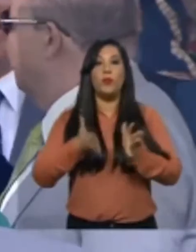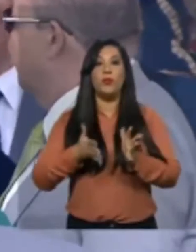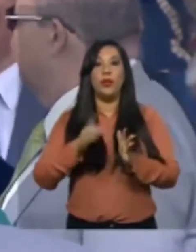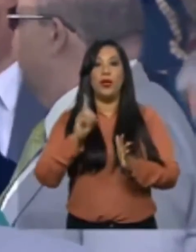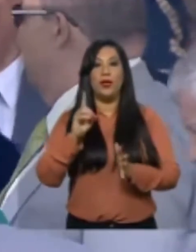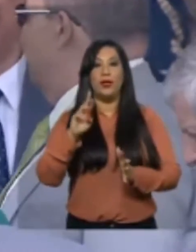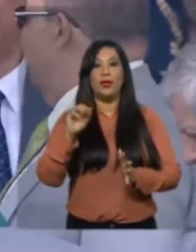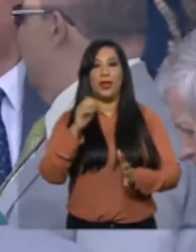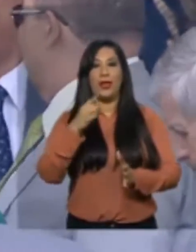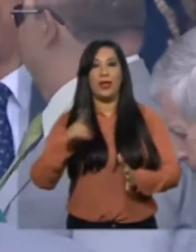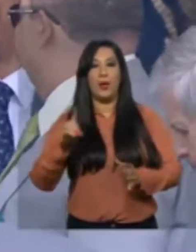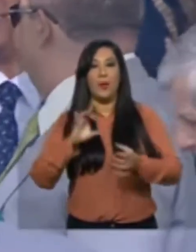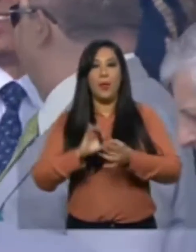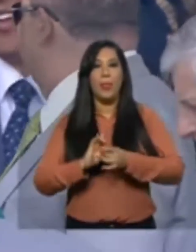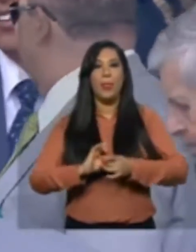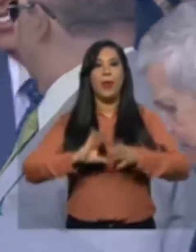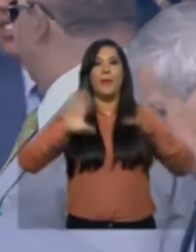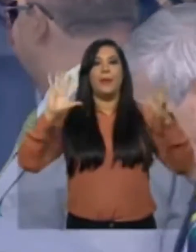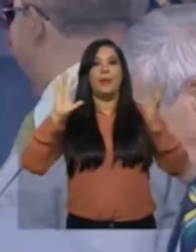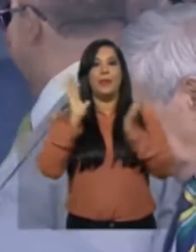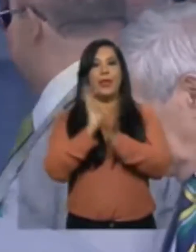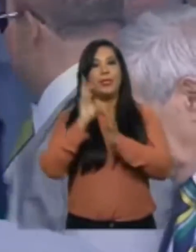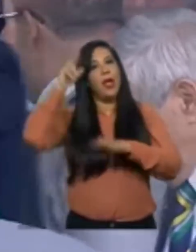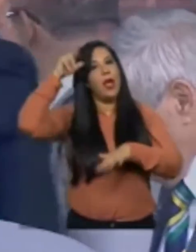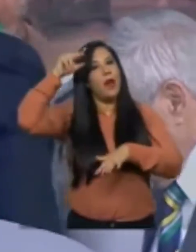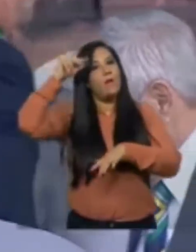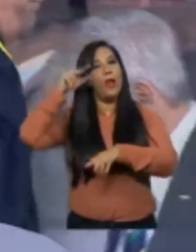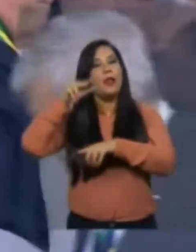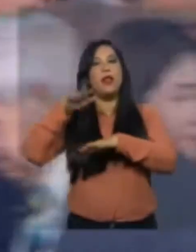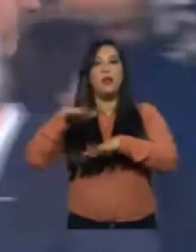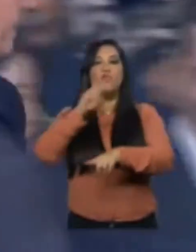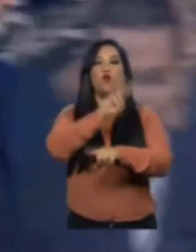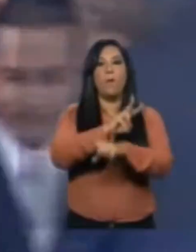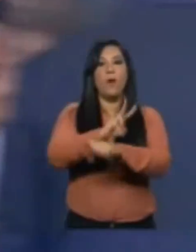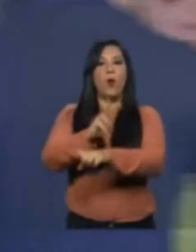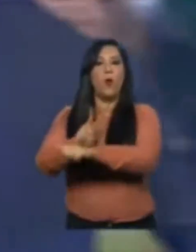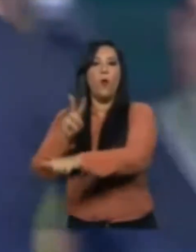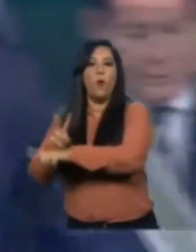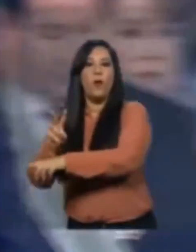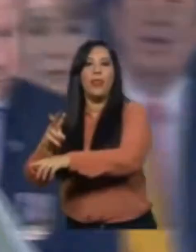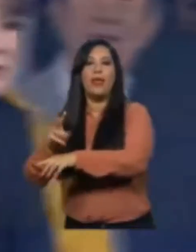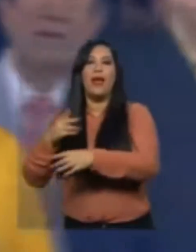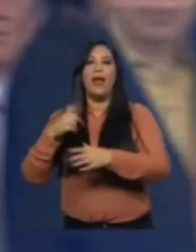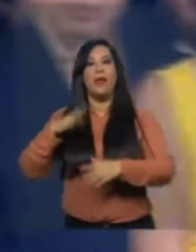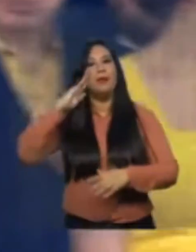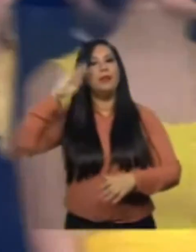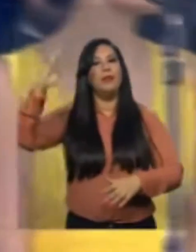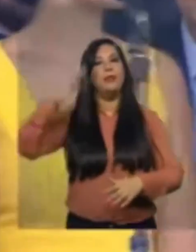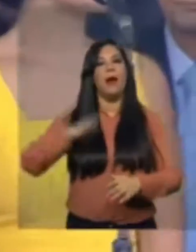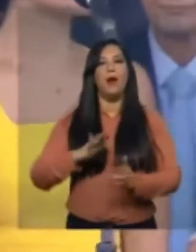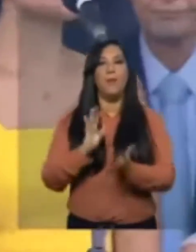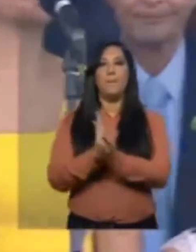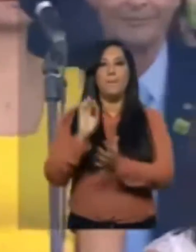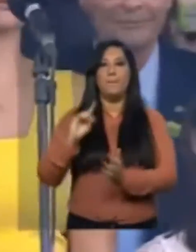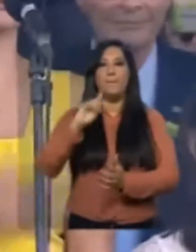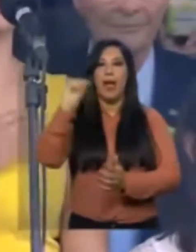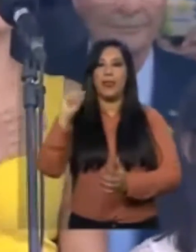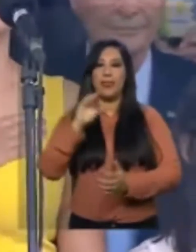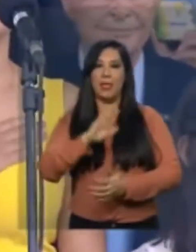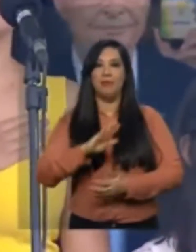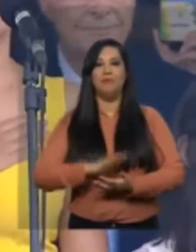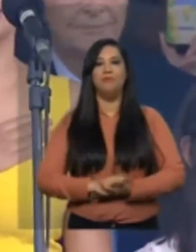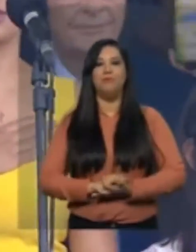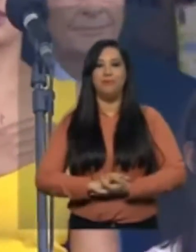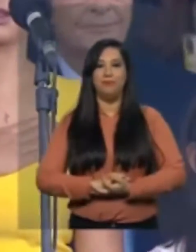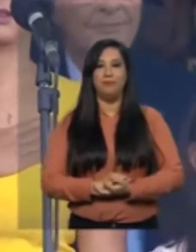ele diz que foi um erro a facada do Adélio no Bolsonaro. Vamos